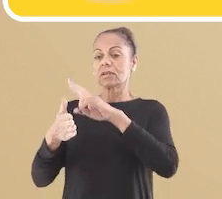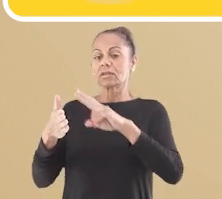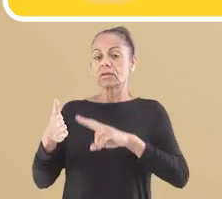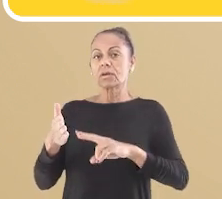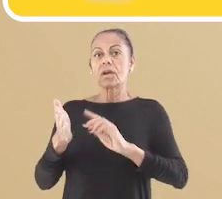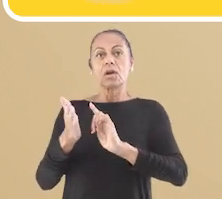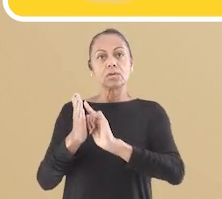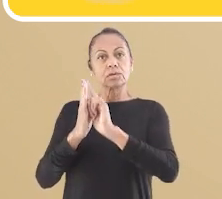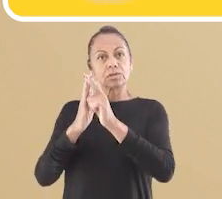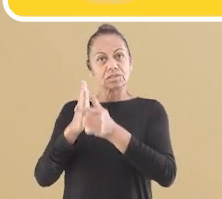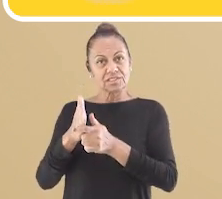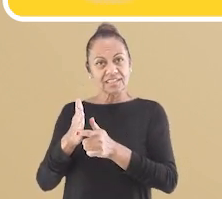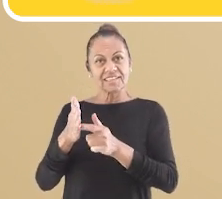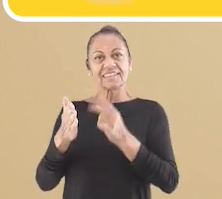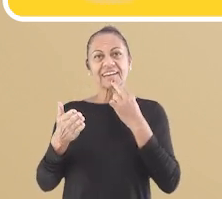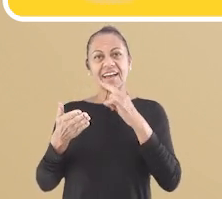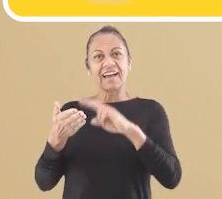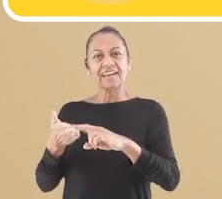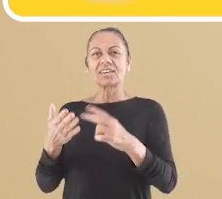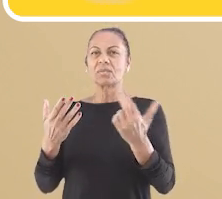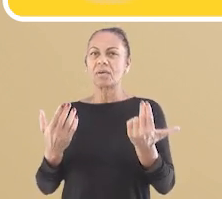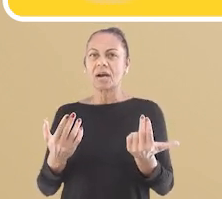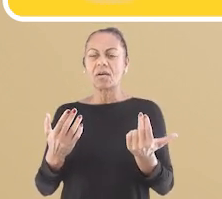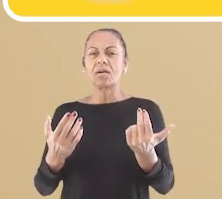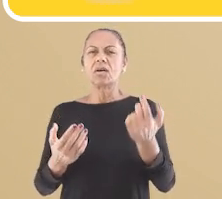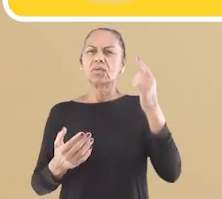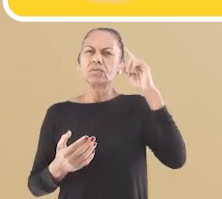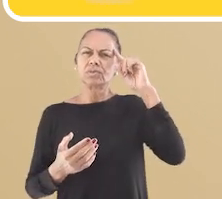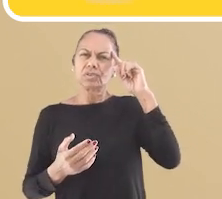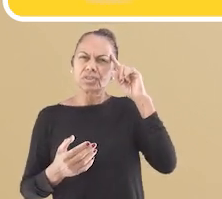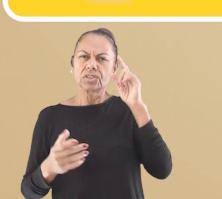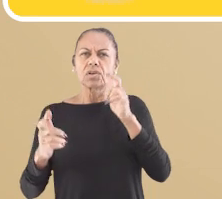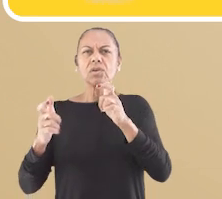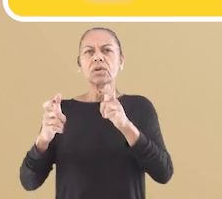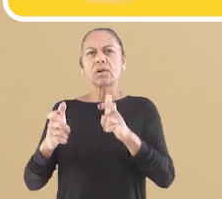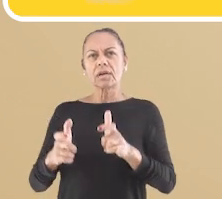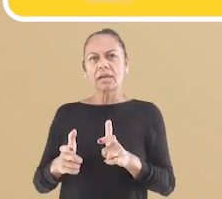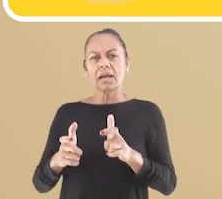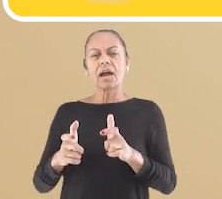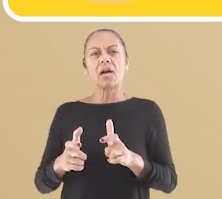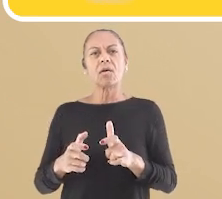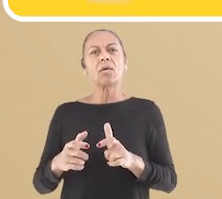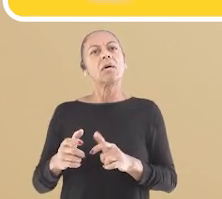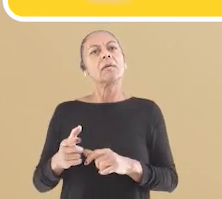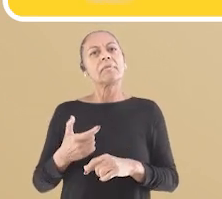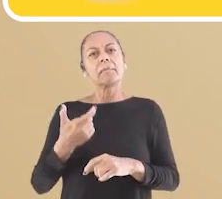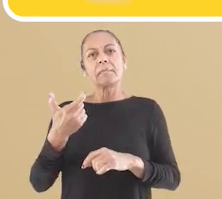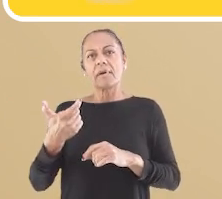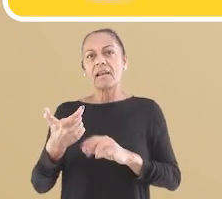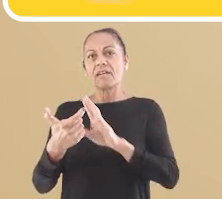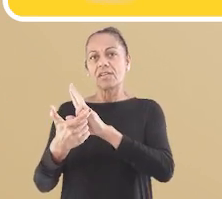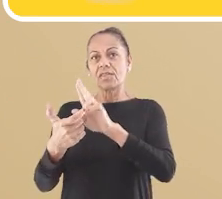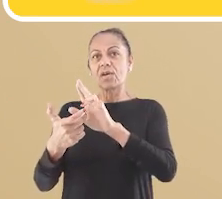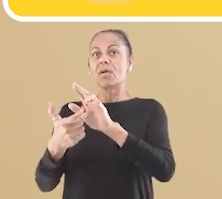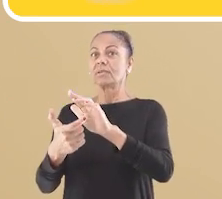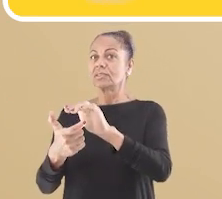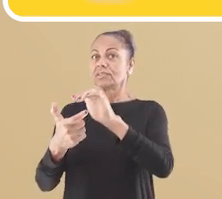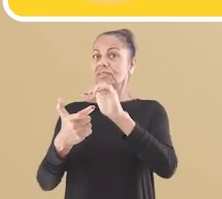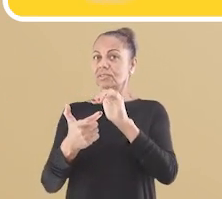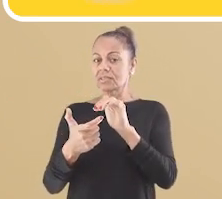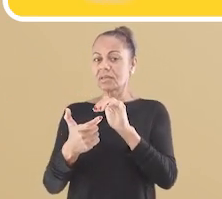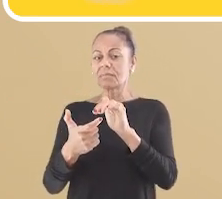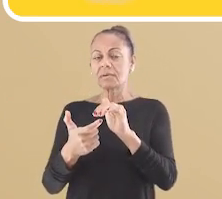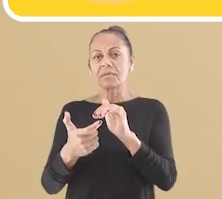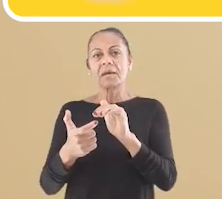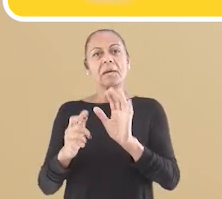mesma estrutura do gênero carta: local e data, vocativo, corpo do texto, despedida e assinatura. Contudo,